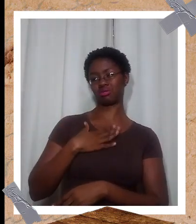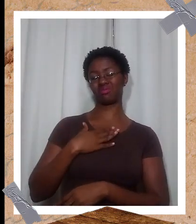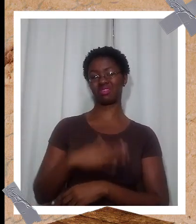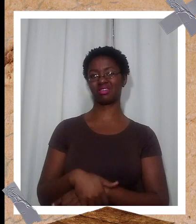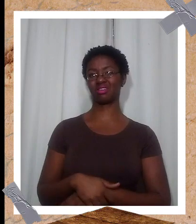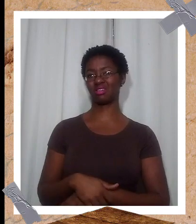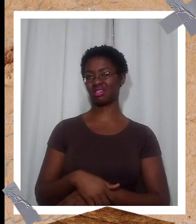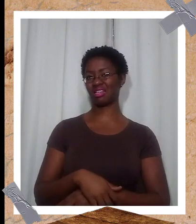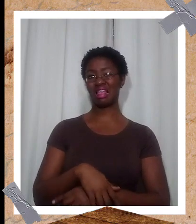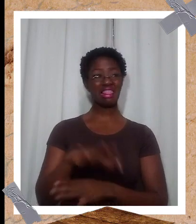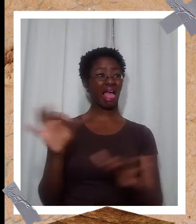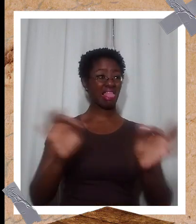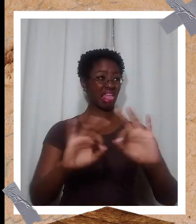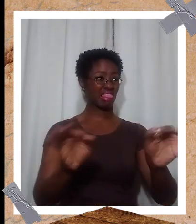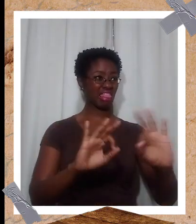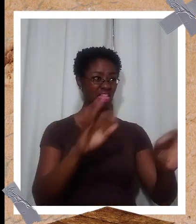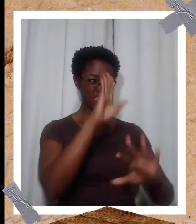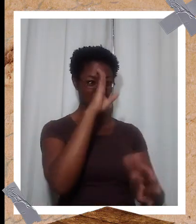Ninguém acreditava em mim.